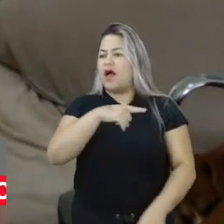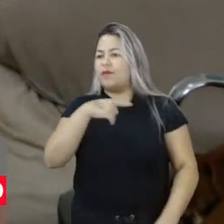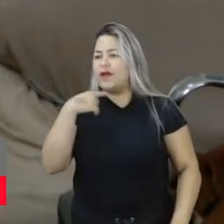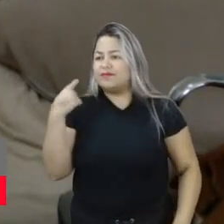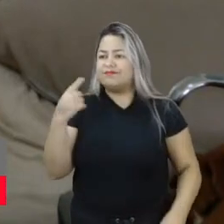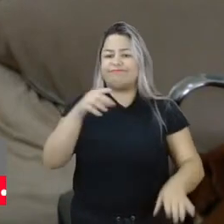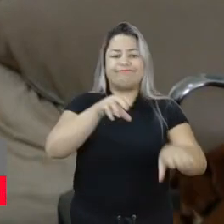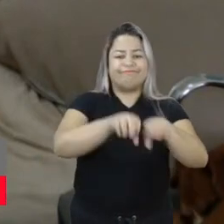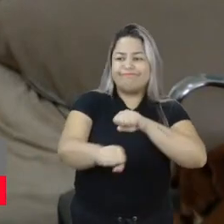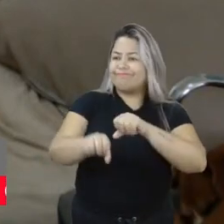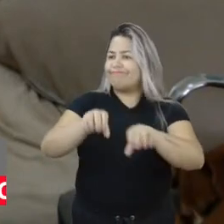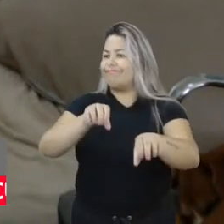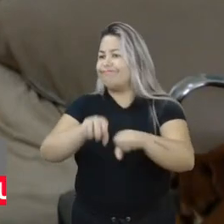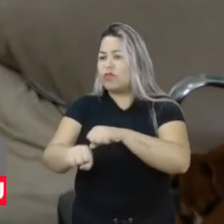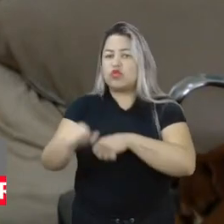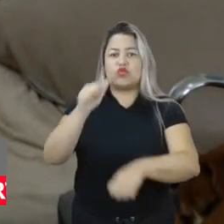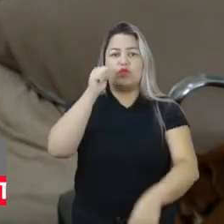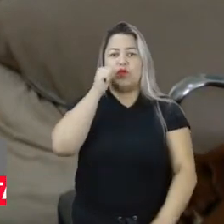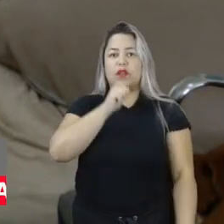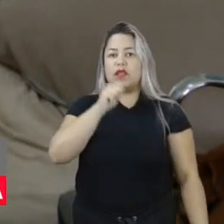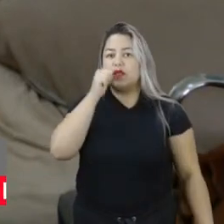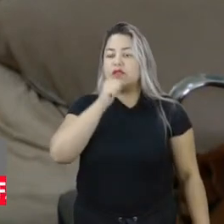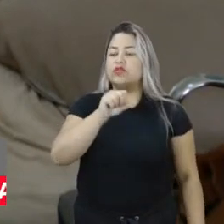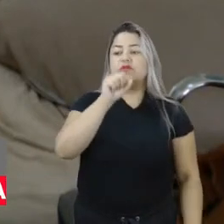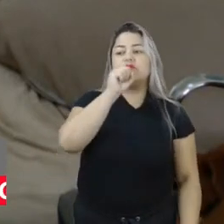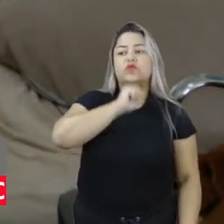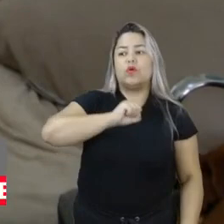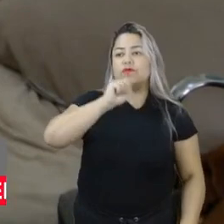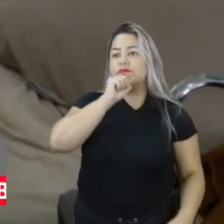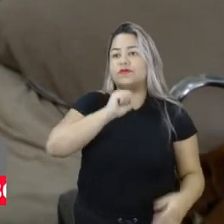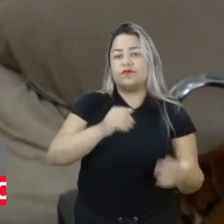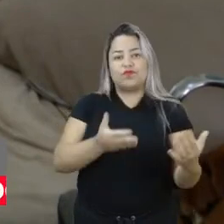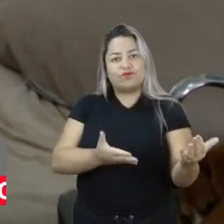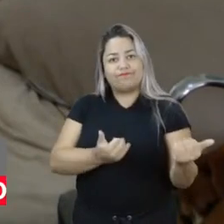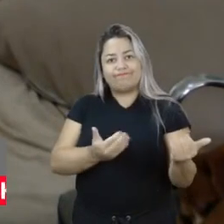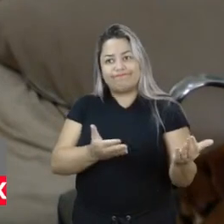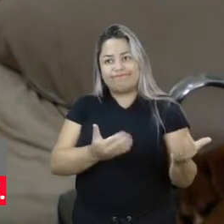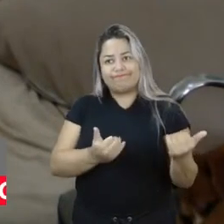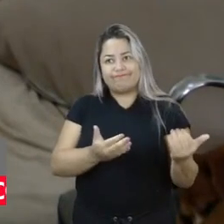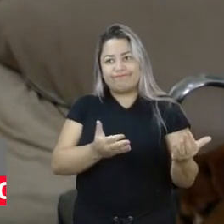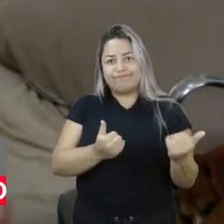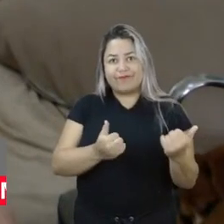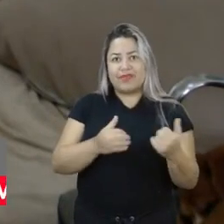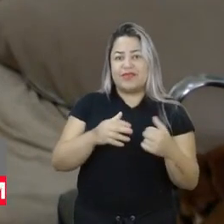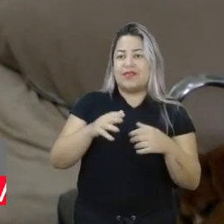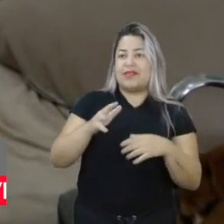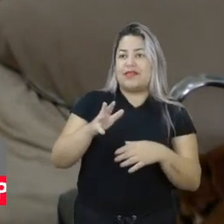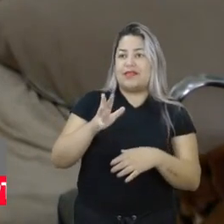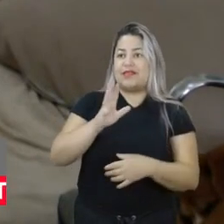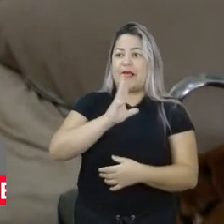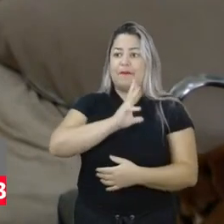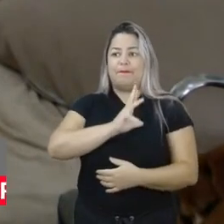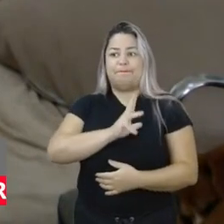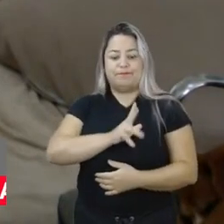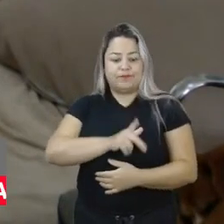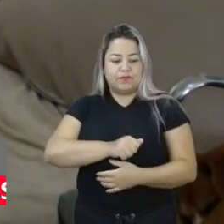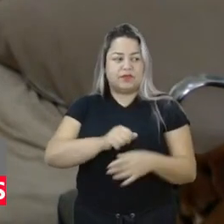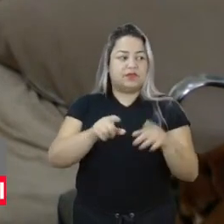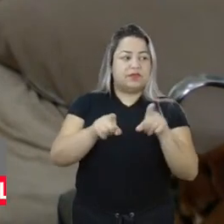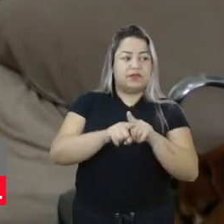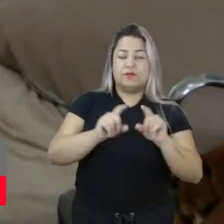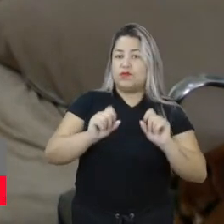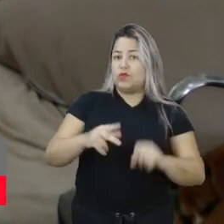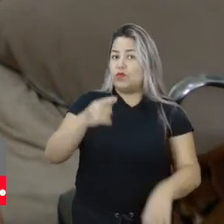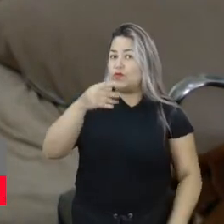crianças, à matança de mulheres, matança de idosos e jovens na Palestina. Então a gente publicou uma primeira matéria com os parlamentares